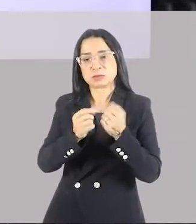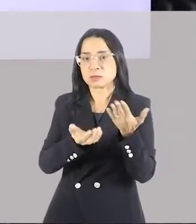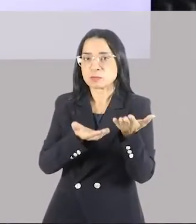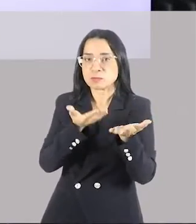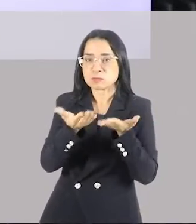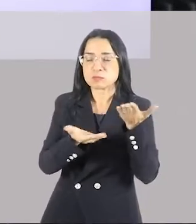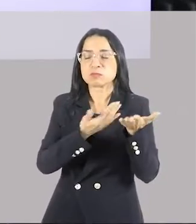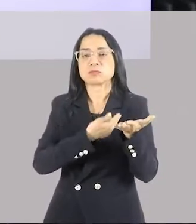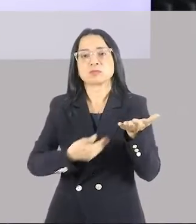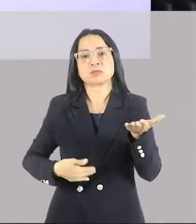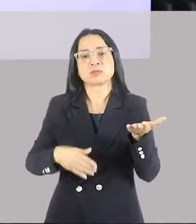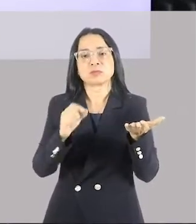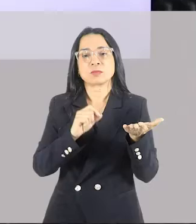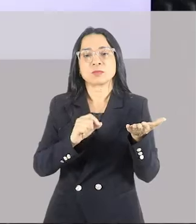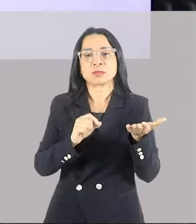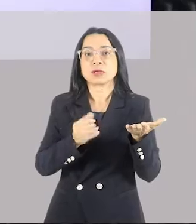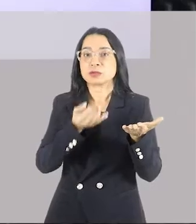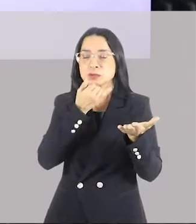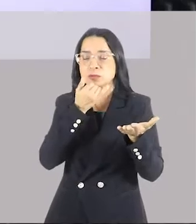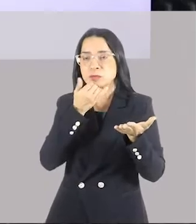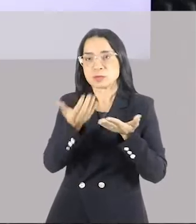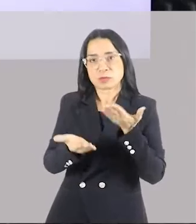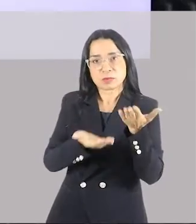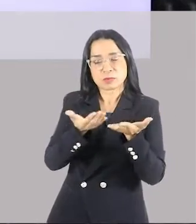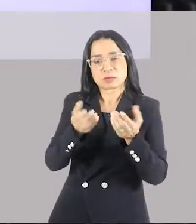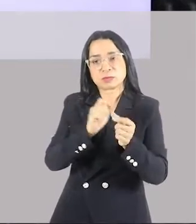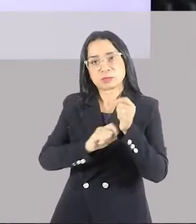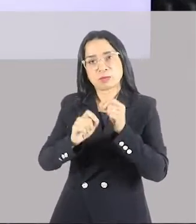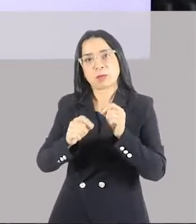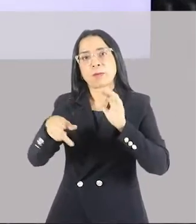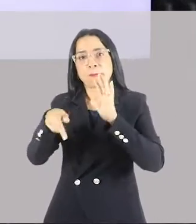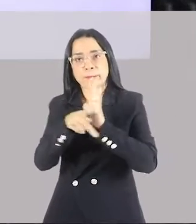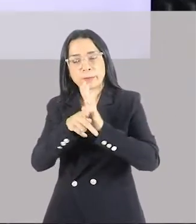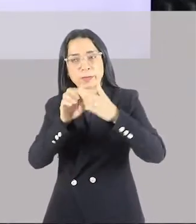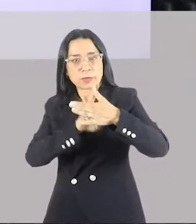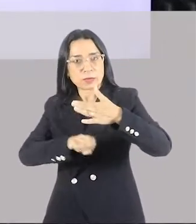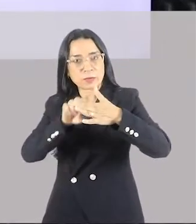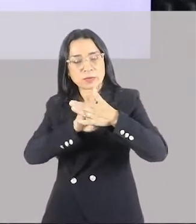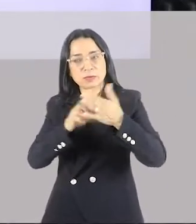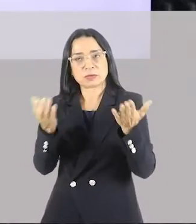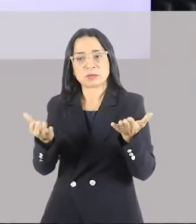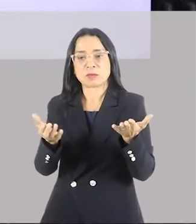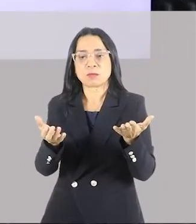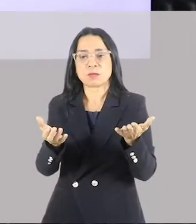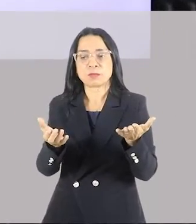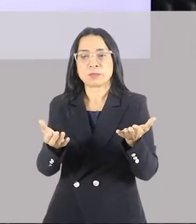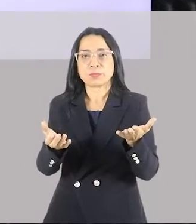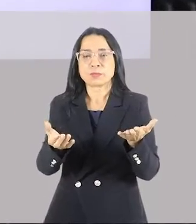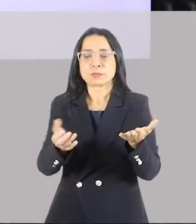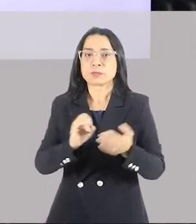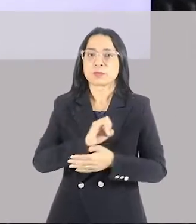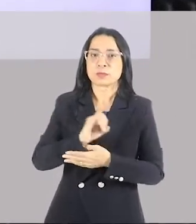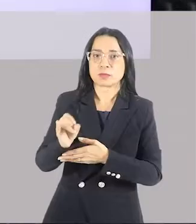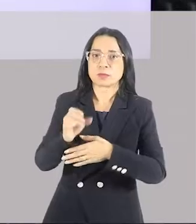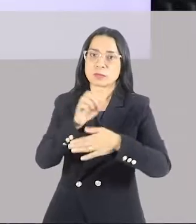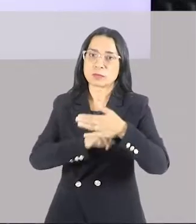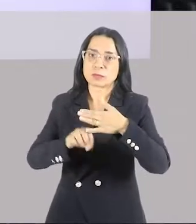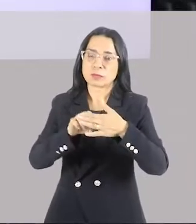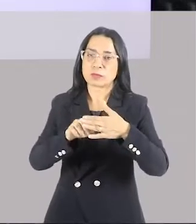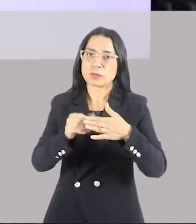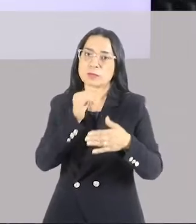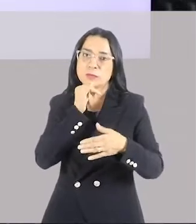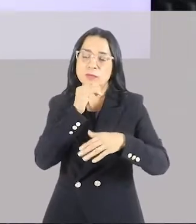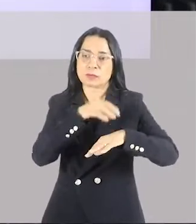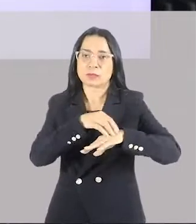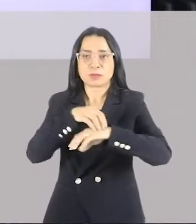serviço passa a ser da própria empresa concessionária. Então, se eventualmente uma empresa de